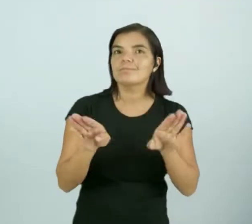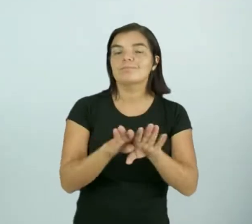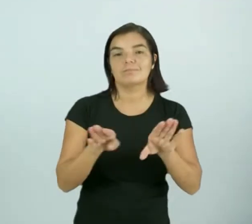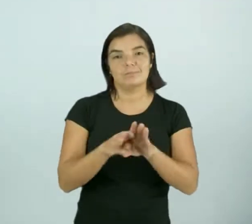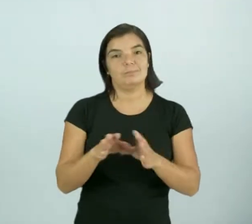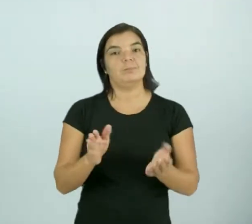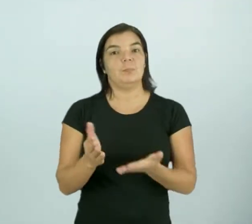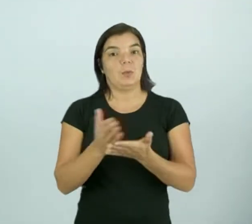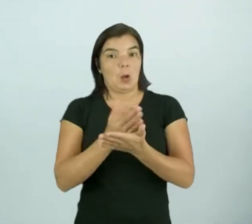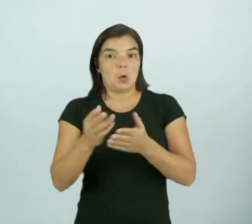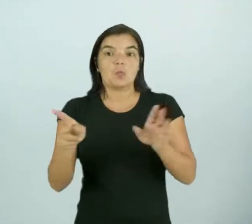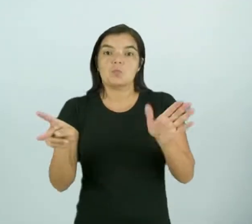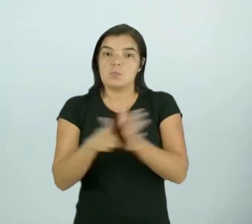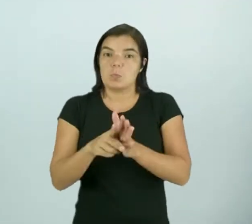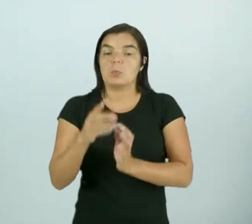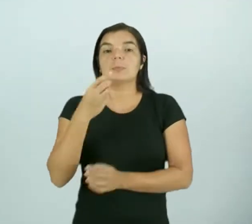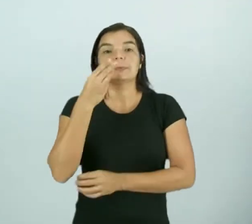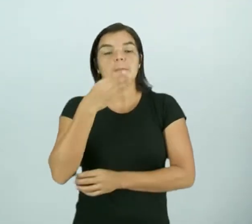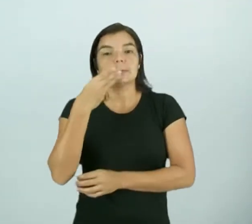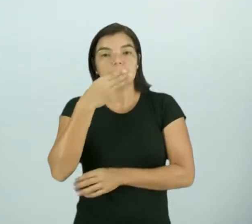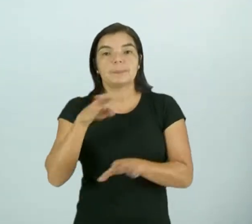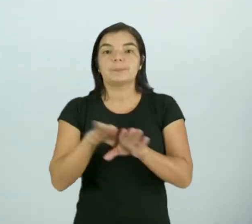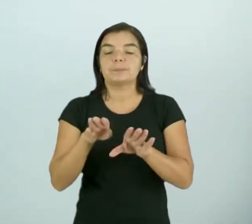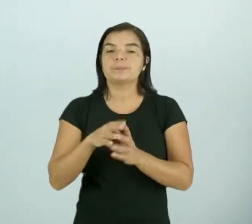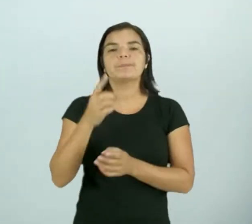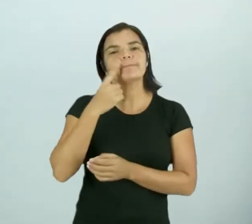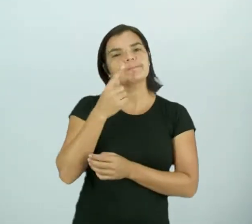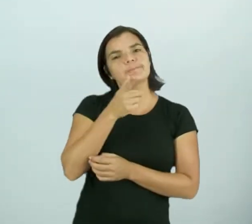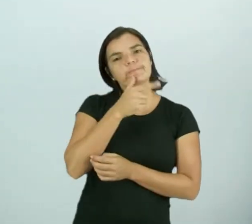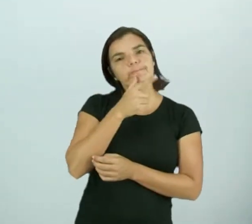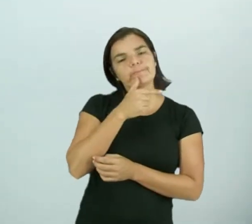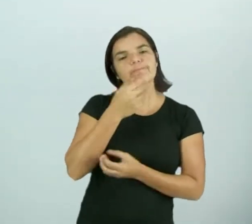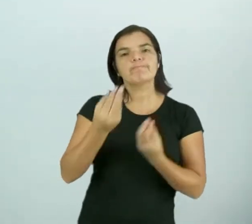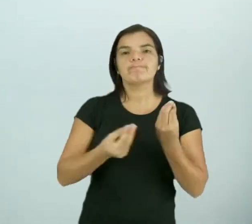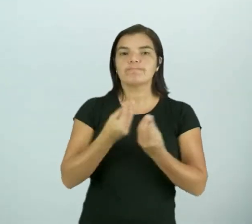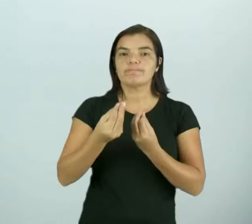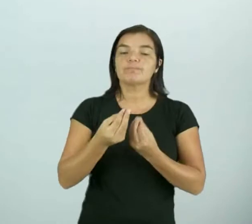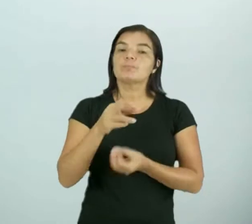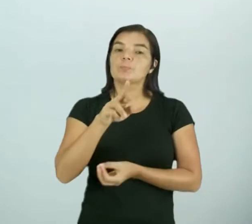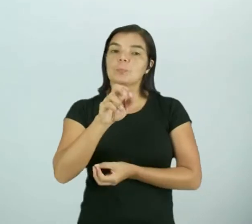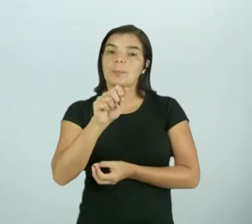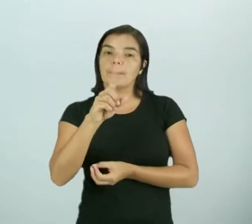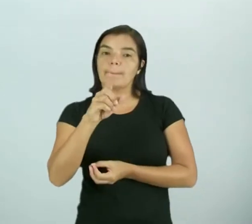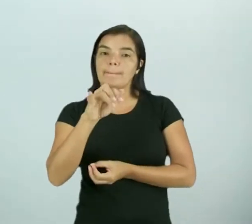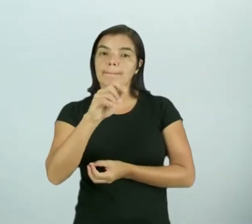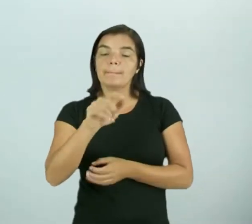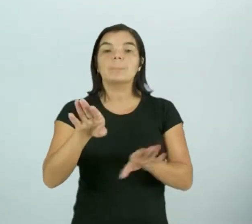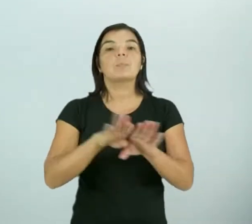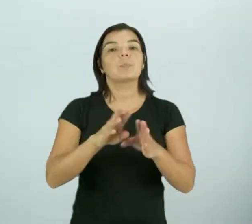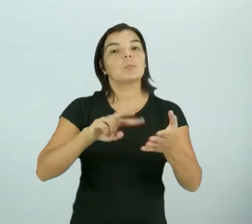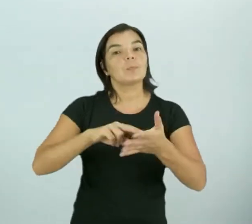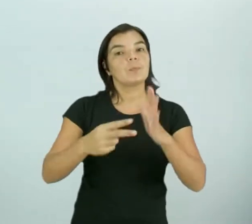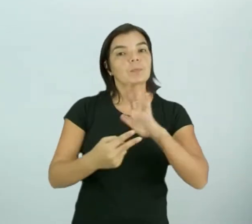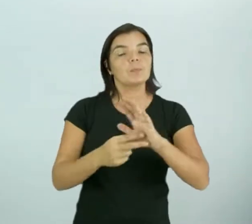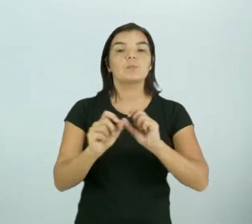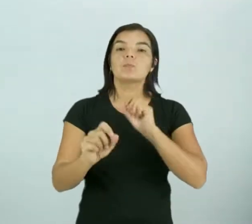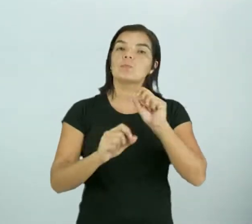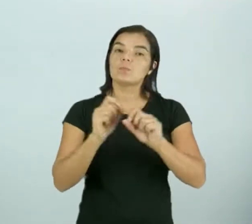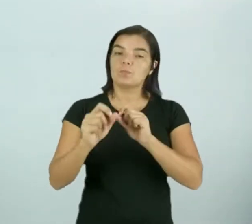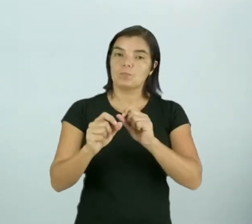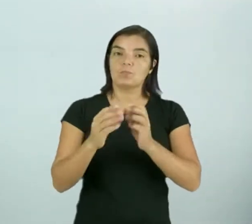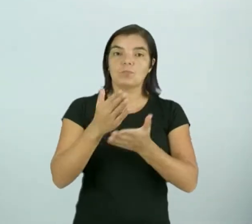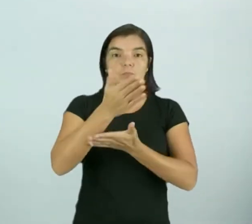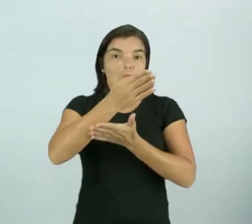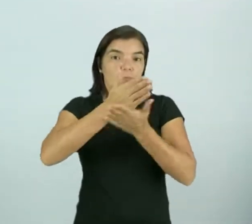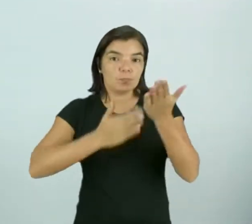água doce, algumas espécies de água doce. Quando eu falo essa questão de simetria radial, significa que eu consigo partir o